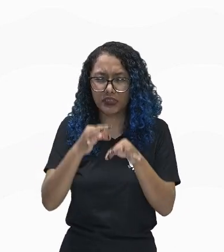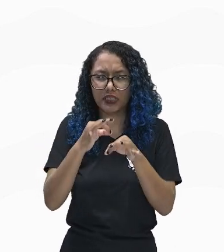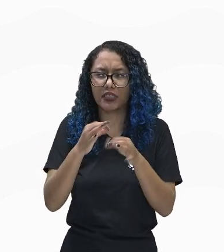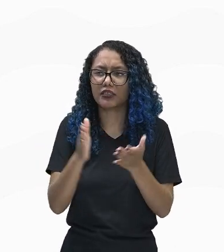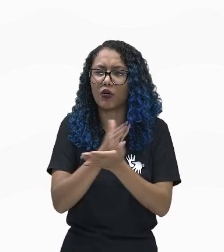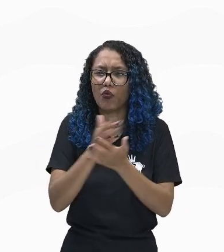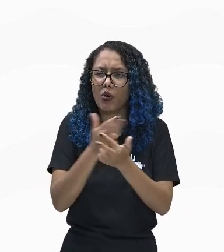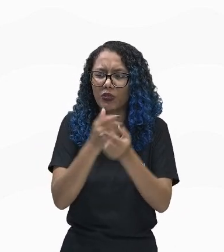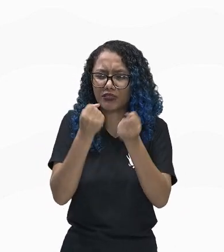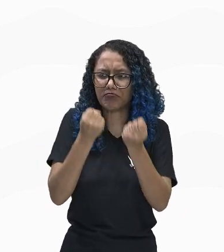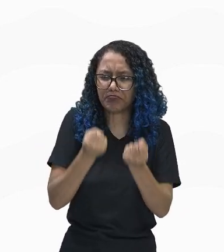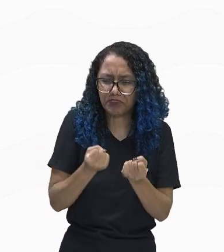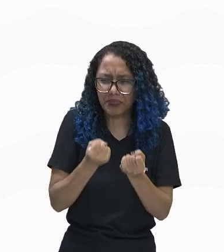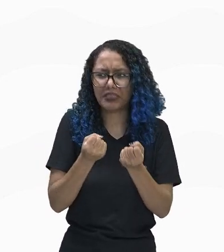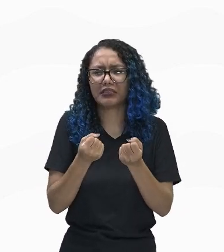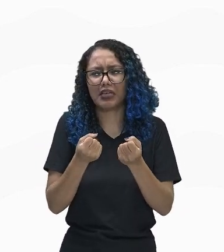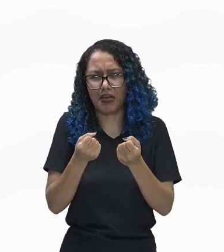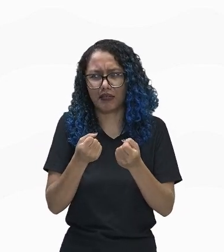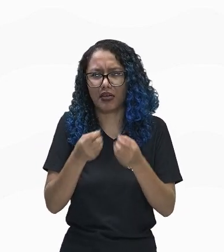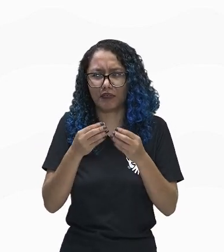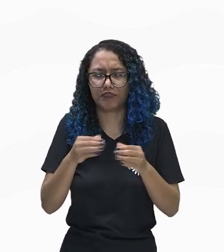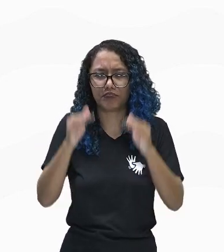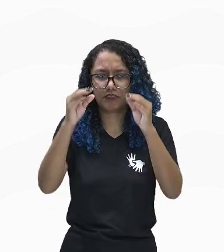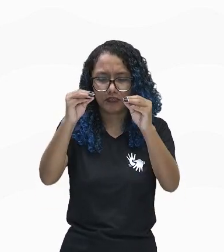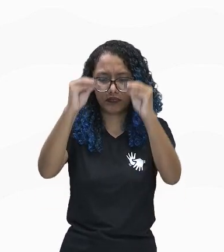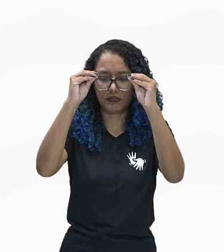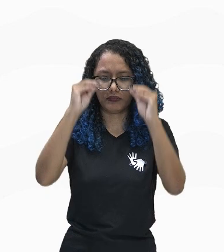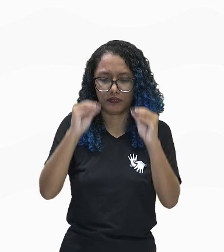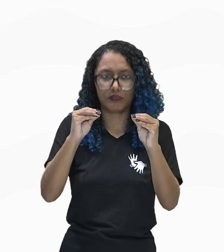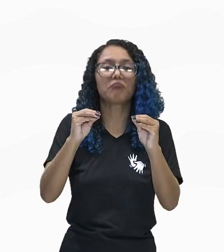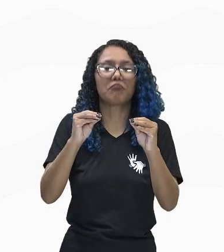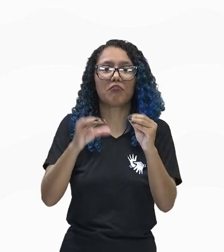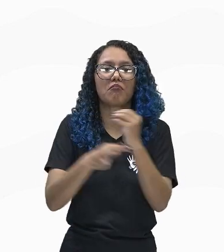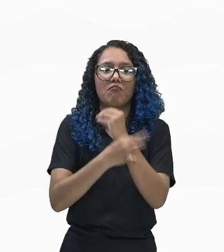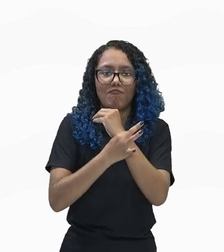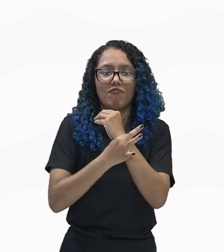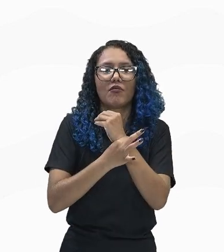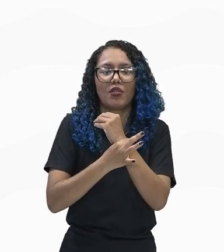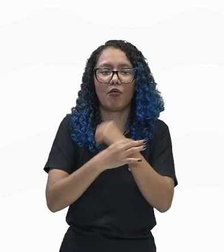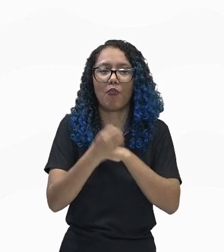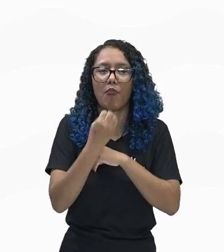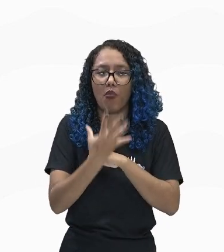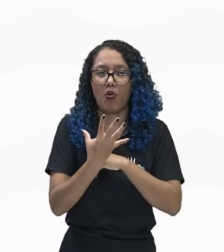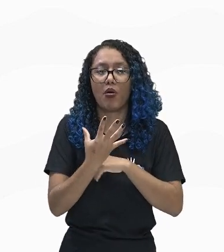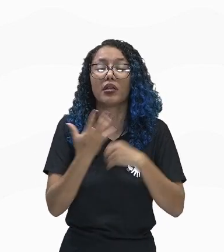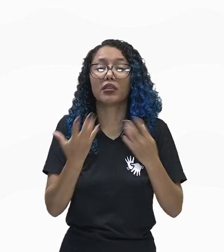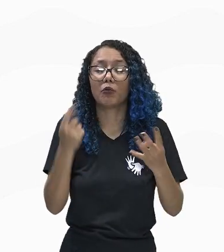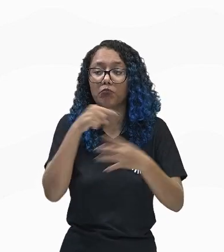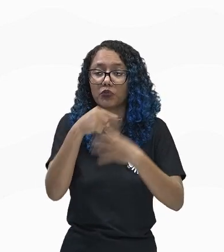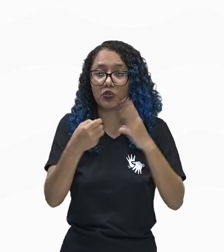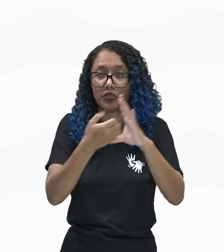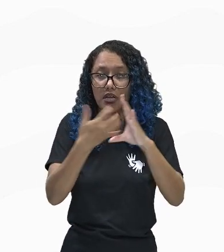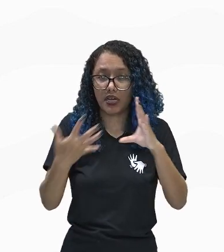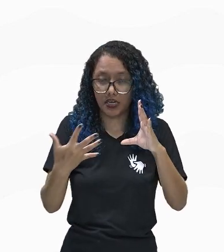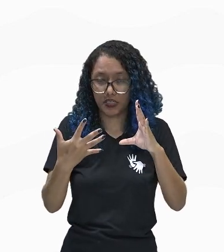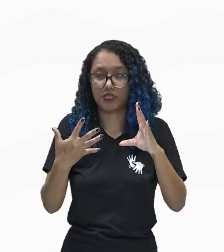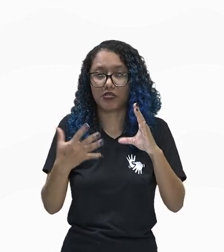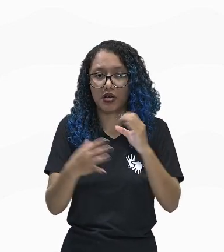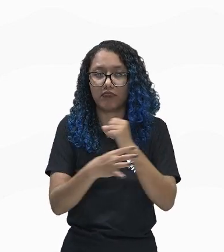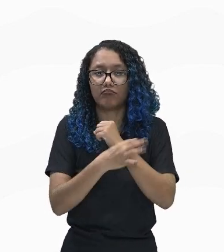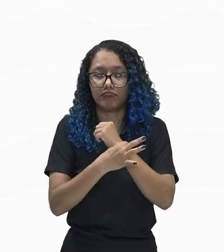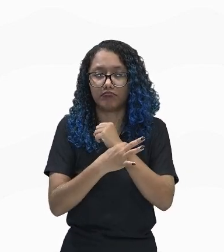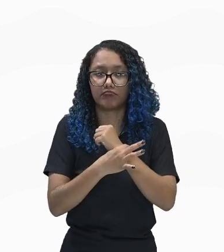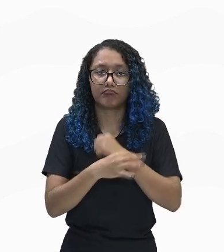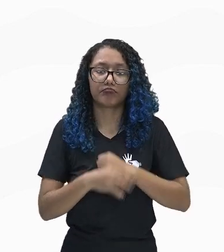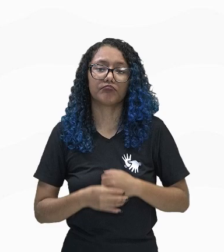sustentariam algo muito pesado. Então, os pilares da autoestima, como nós vamos ver aqui neste momento, eles são